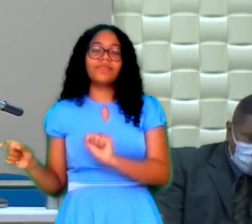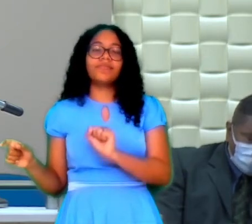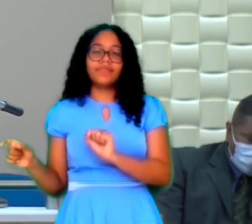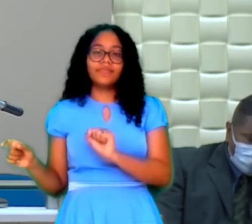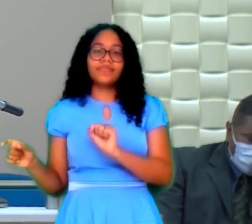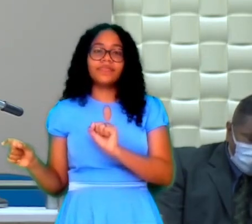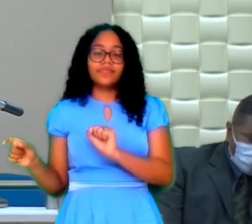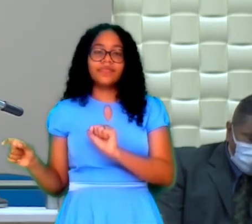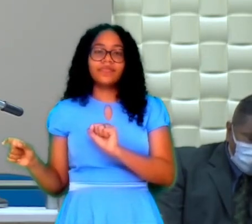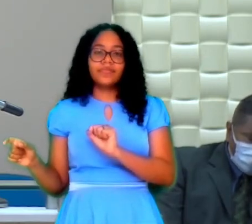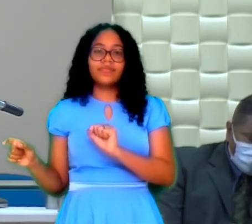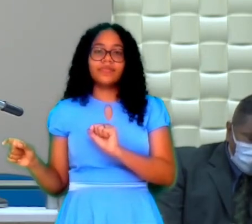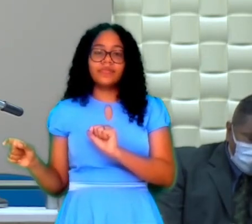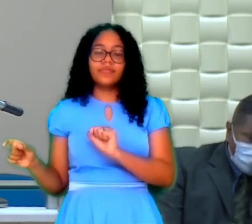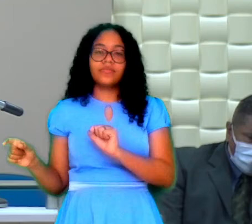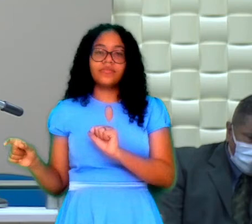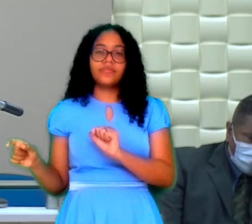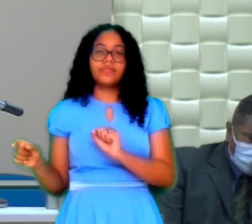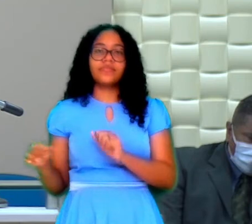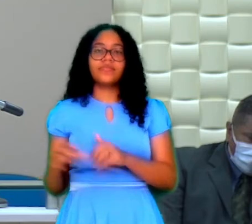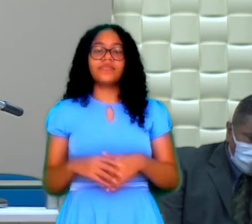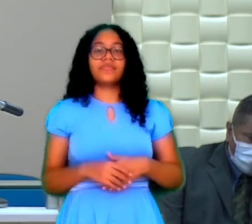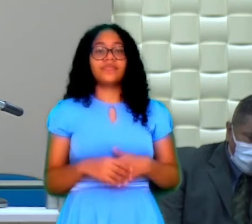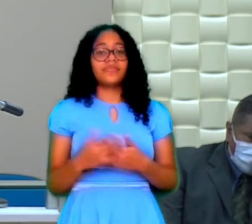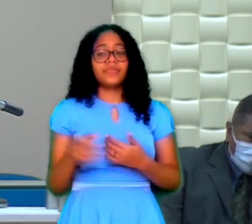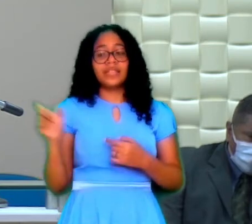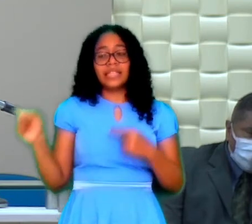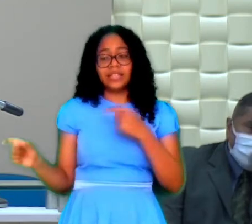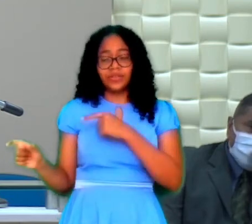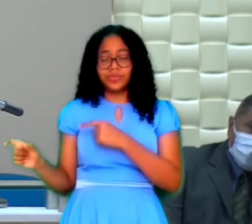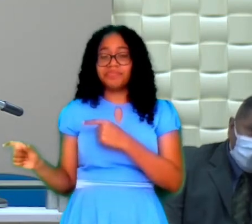A Bíblia diz que Deus preparou